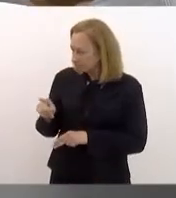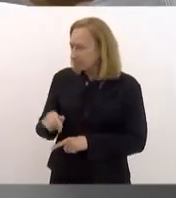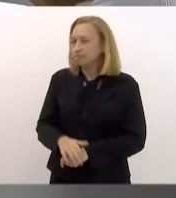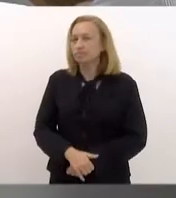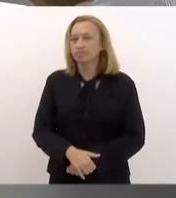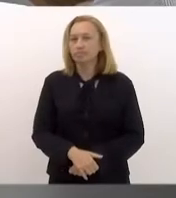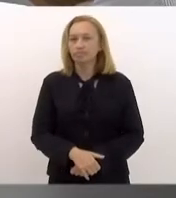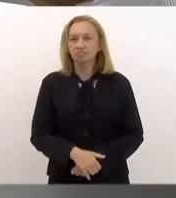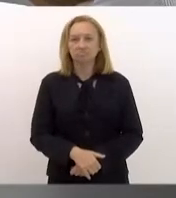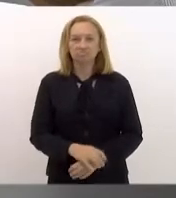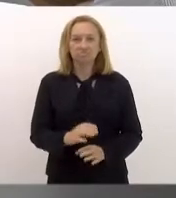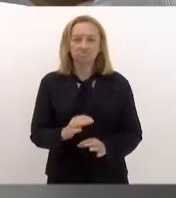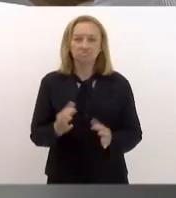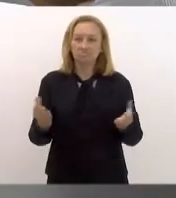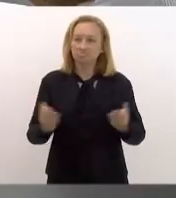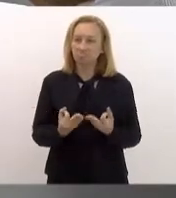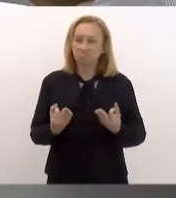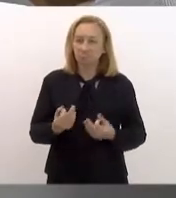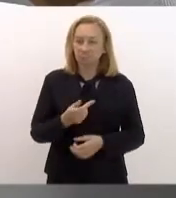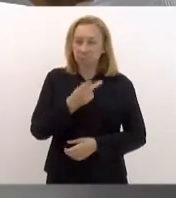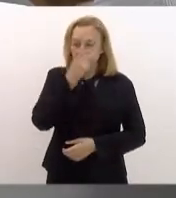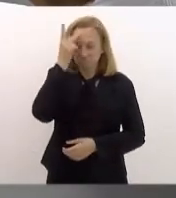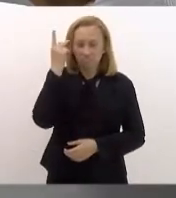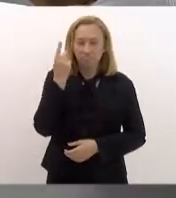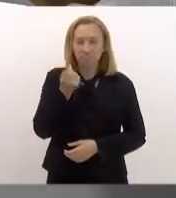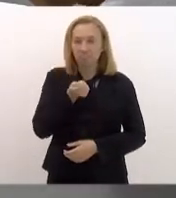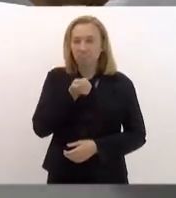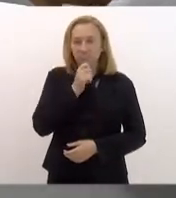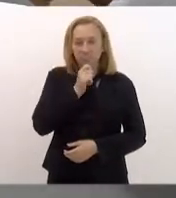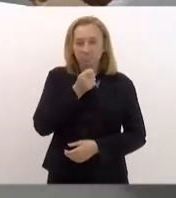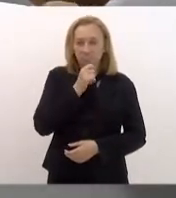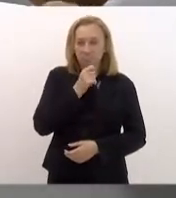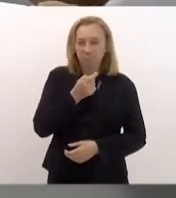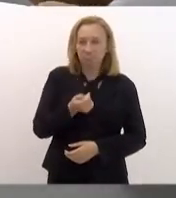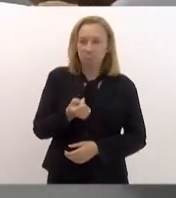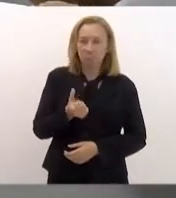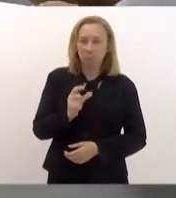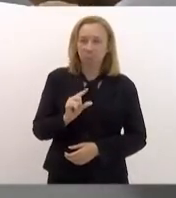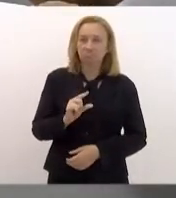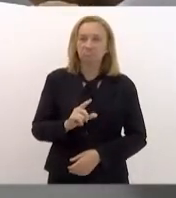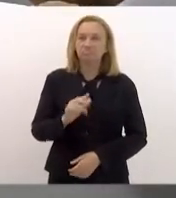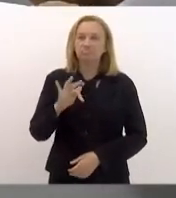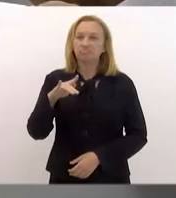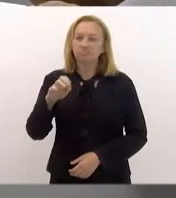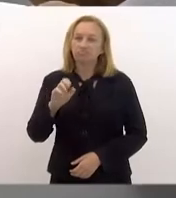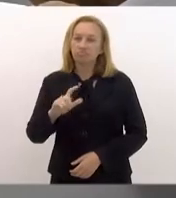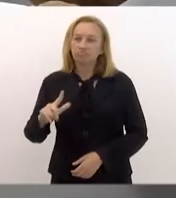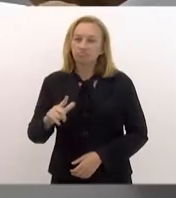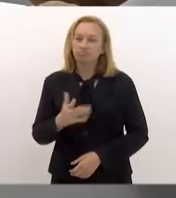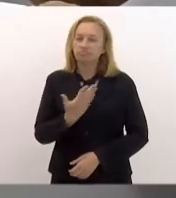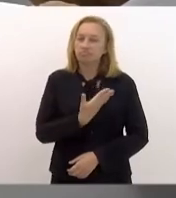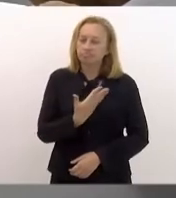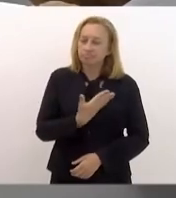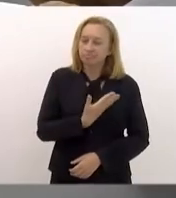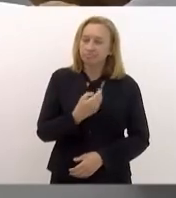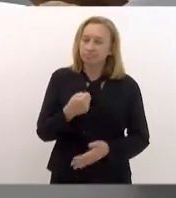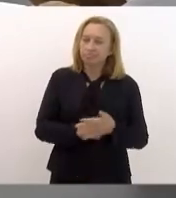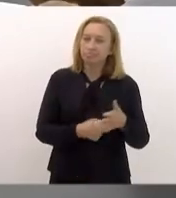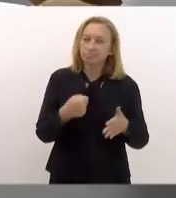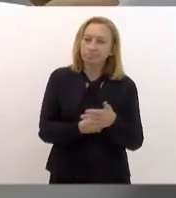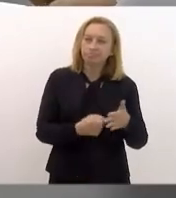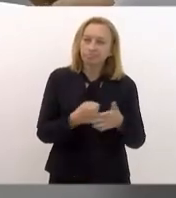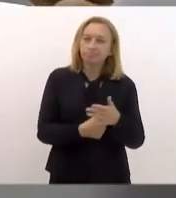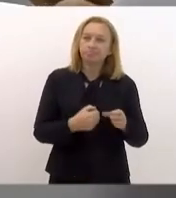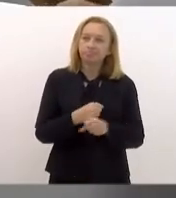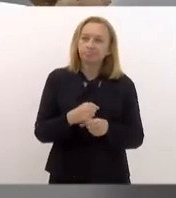Né? Ninguém é perfeito. Está certo. O Fio, que é um amigo, que a gente vem numa campanha, numa luta, já tem um